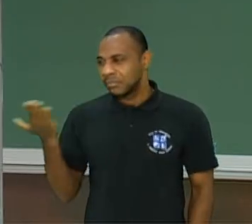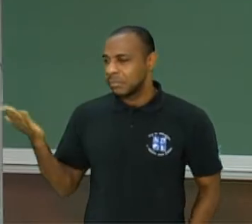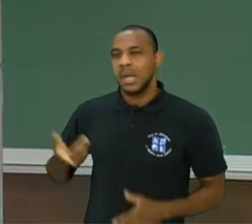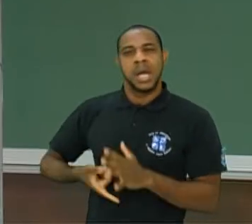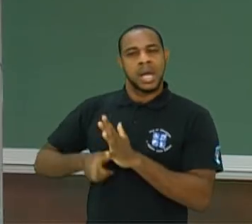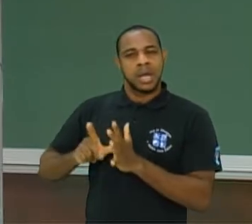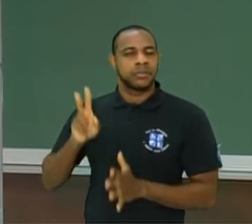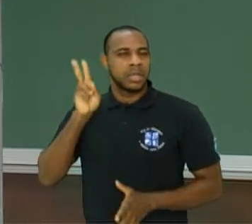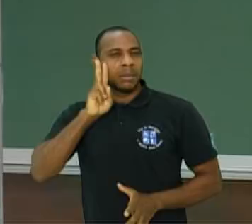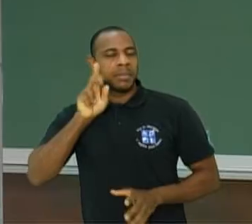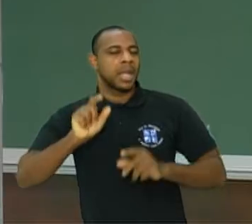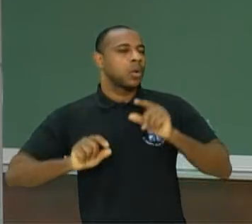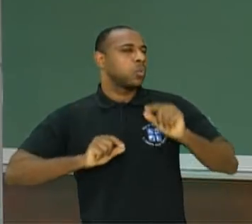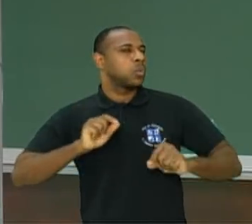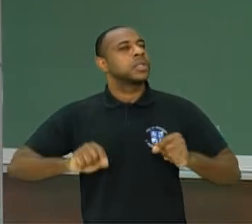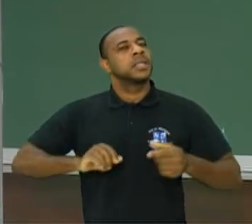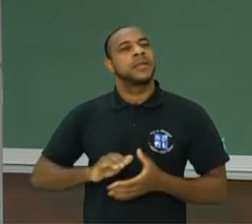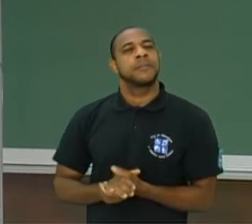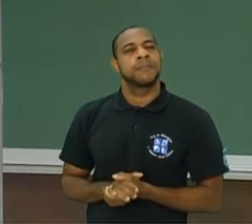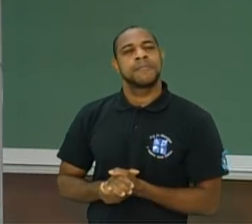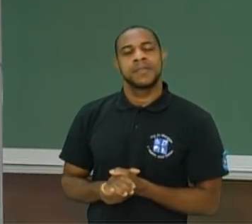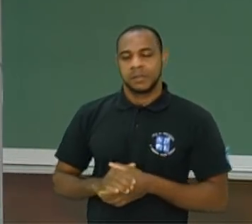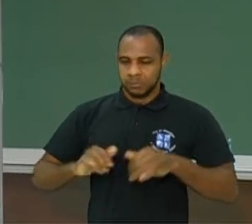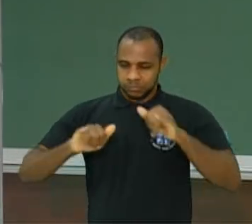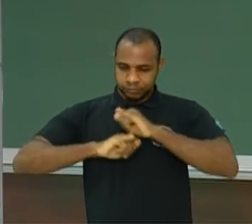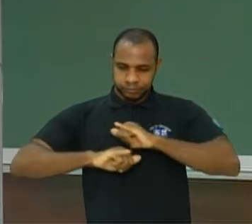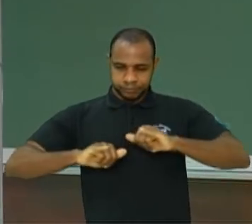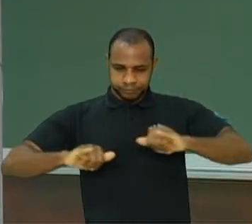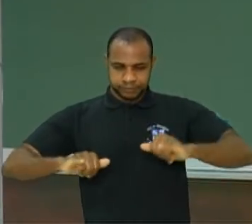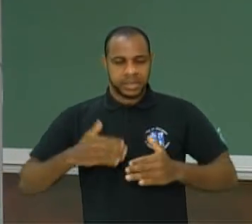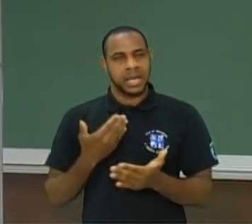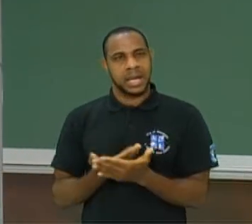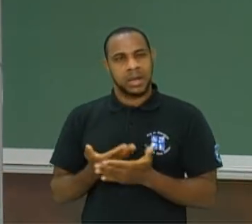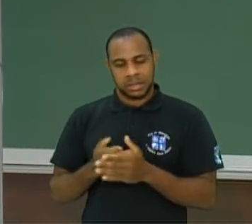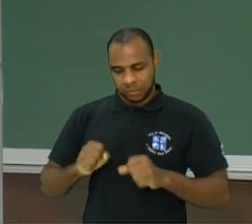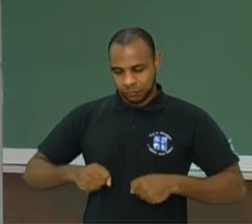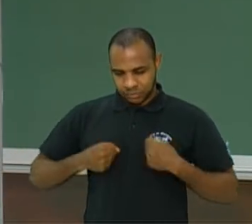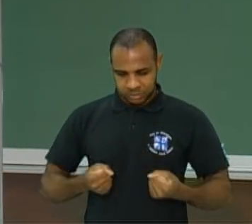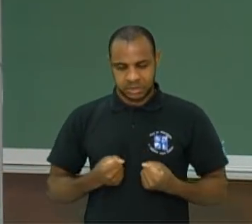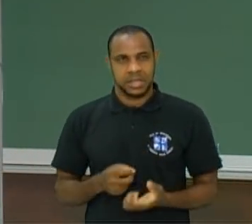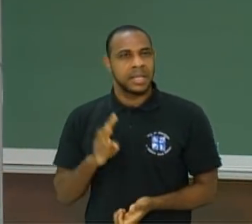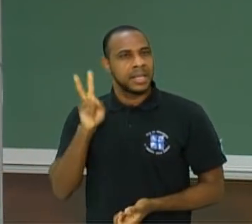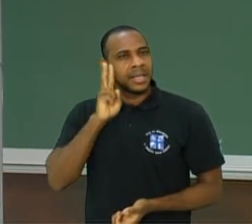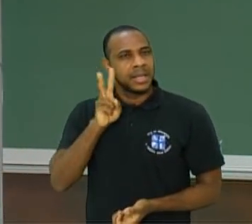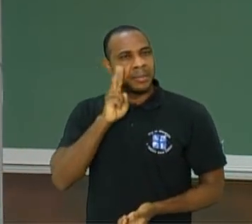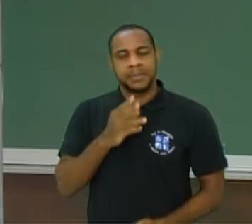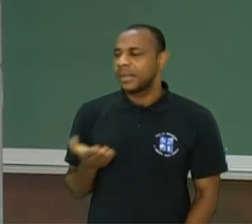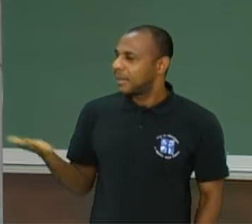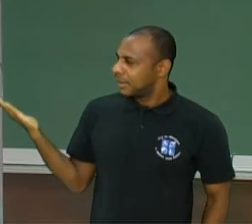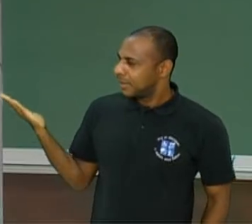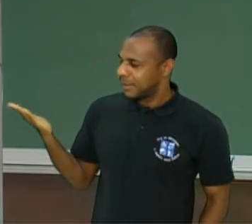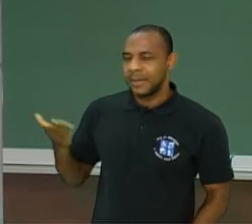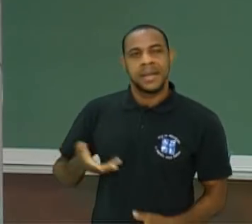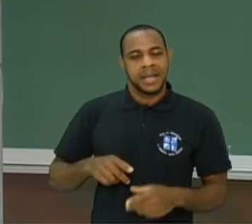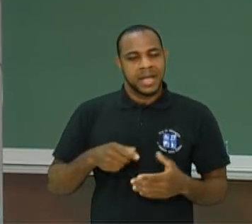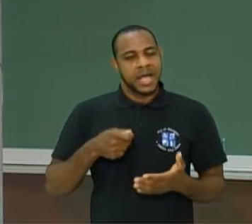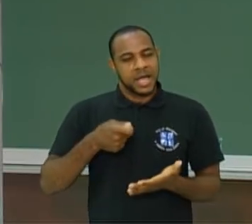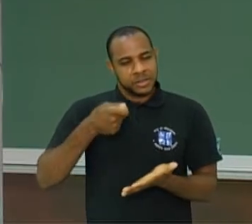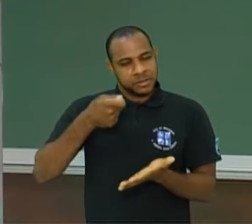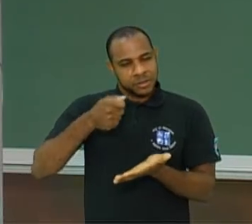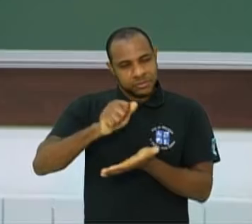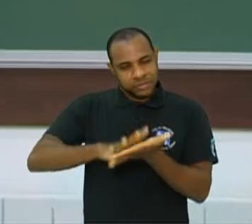vamos lembrar, né, para começar a aula bem fortalecidos aí, né? Então lembrar da atividade obrigatória, que vale o